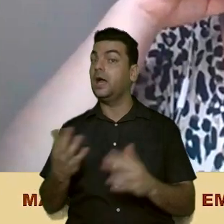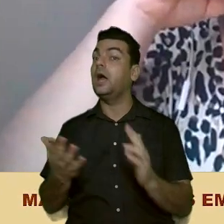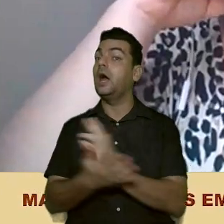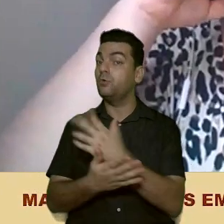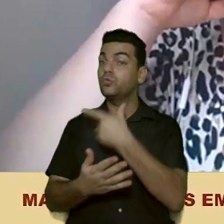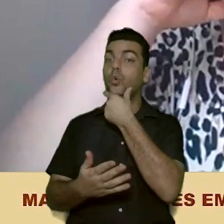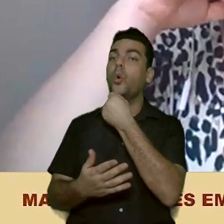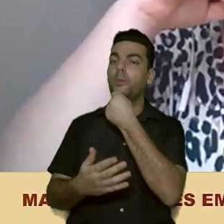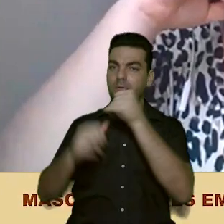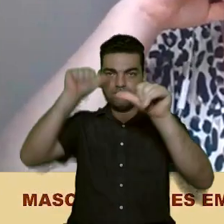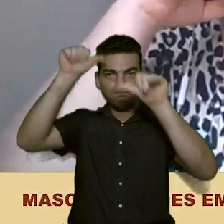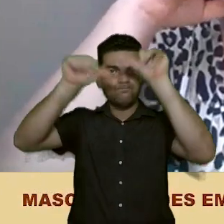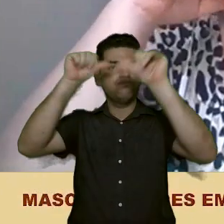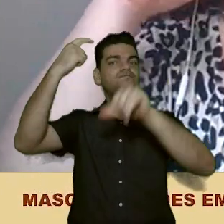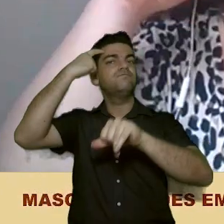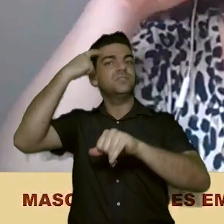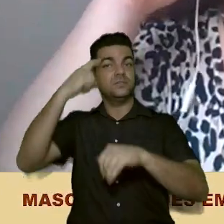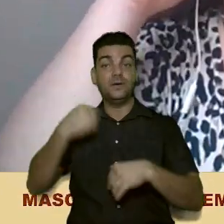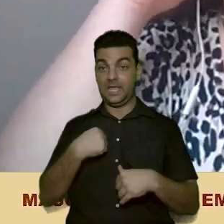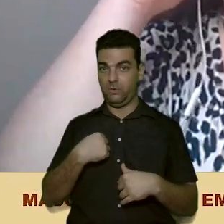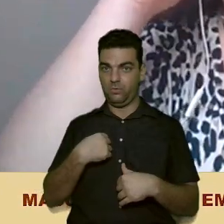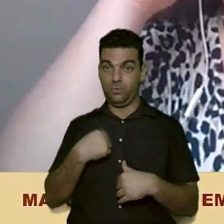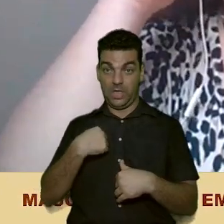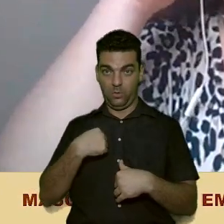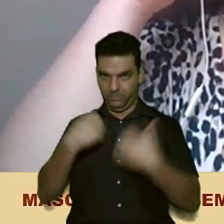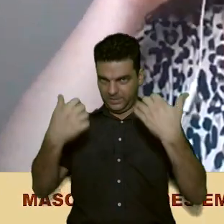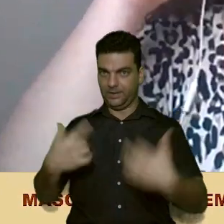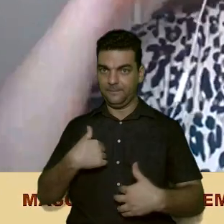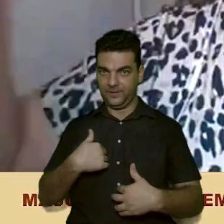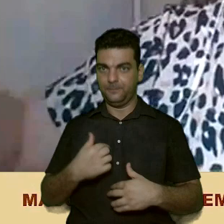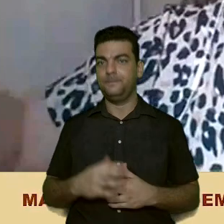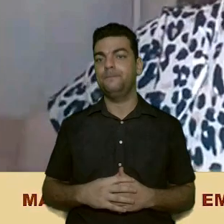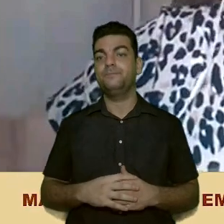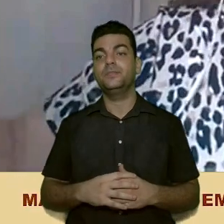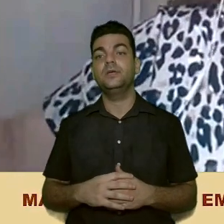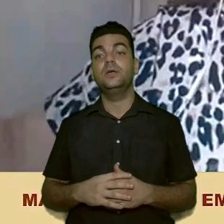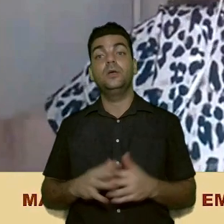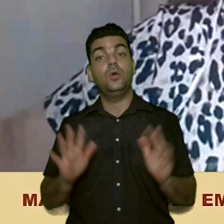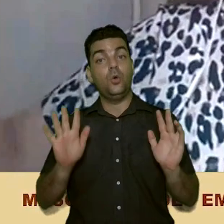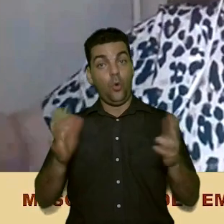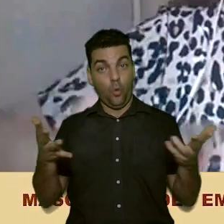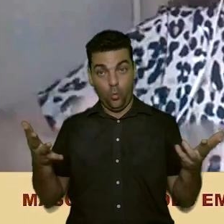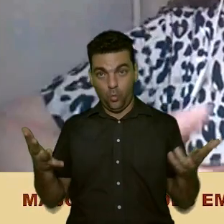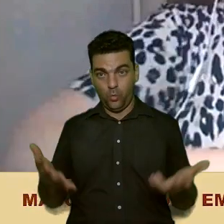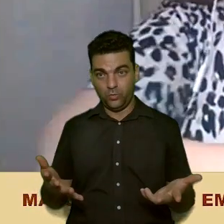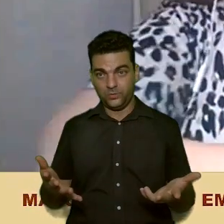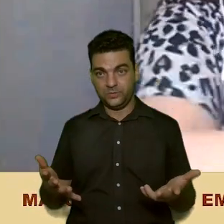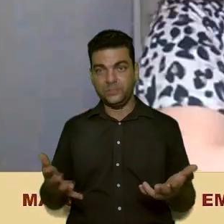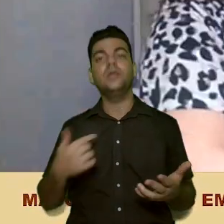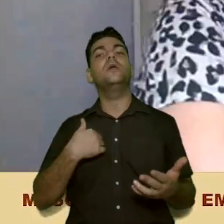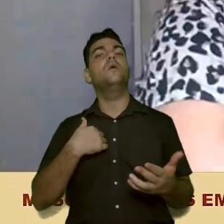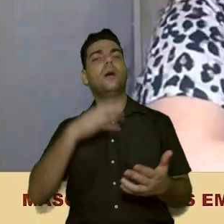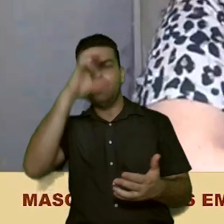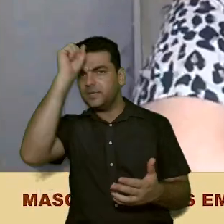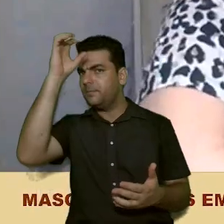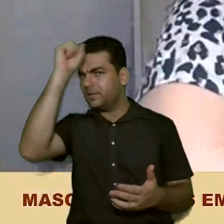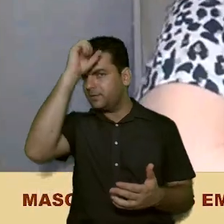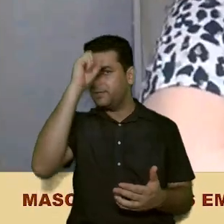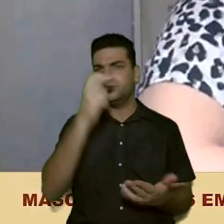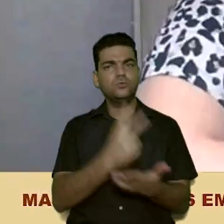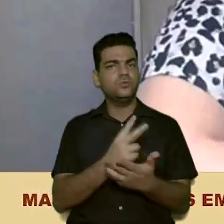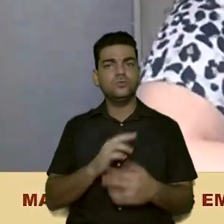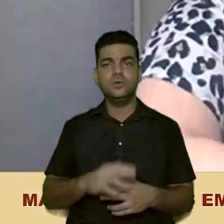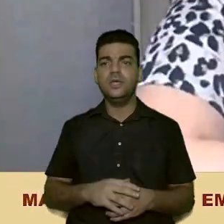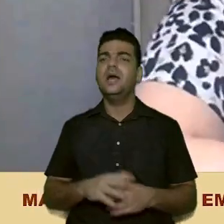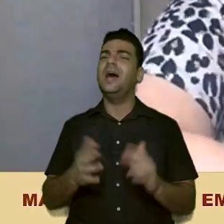abrindo a cabeça, né? Eu, por exemplo, meu exemplo, eu sou um cara que hoje sigo em desconstrução. E os meus comportamentos machistas,